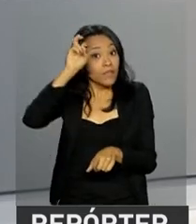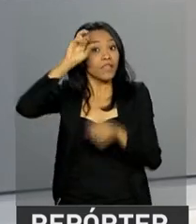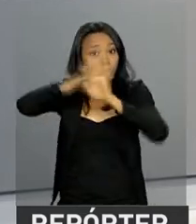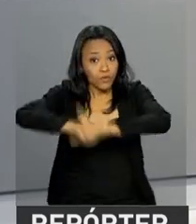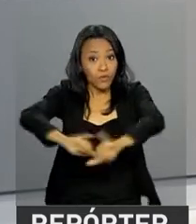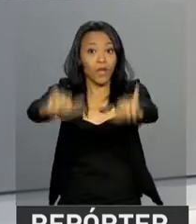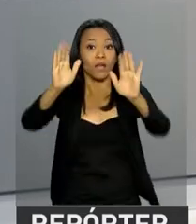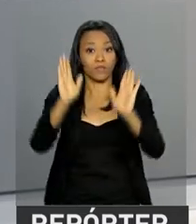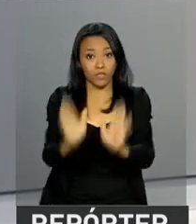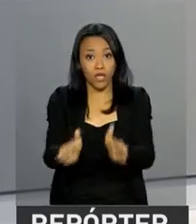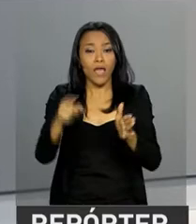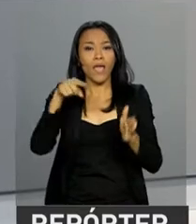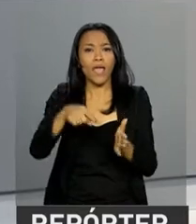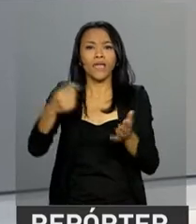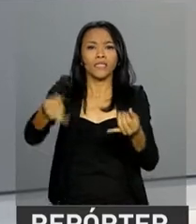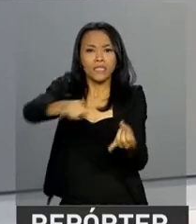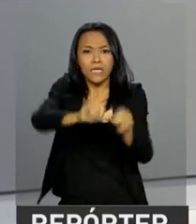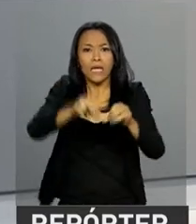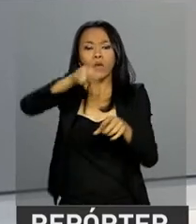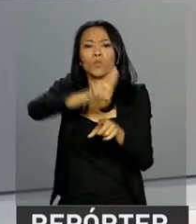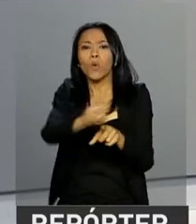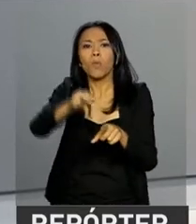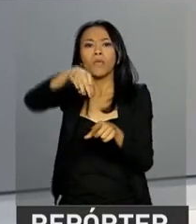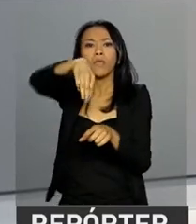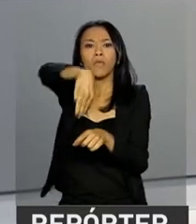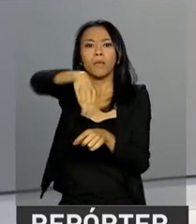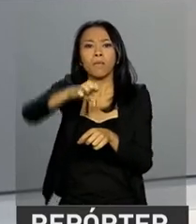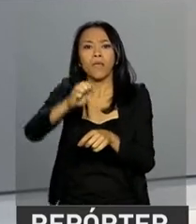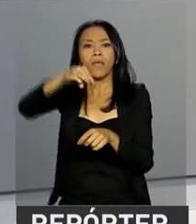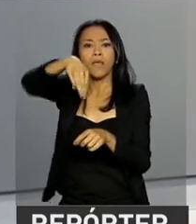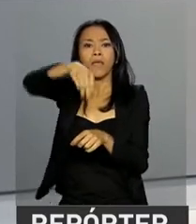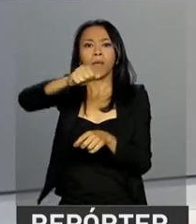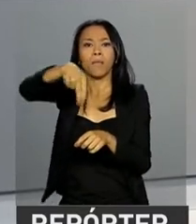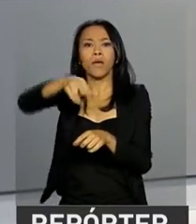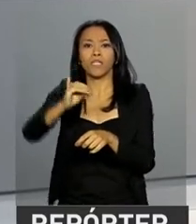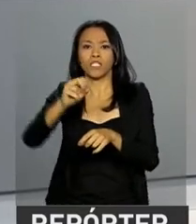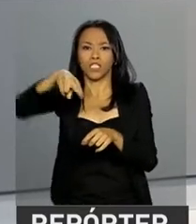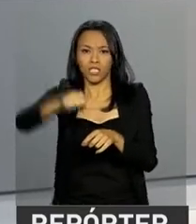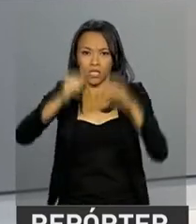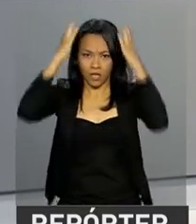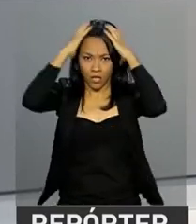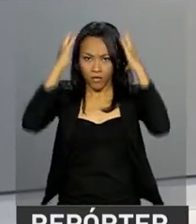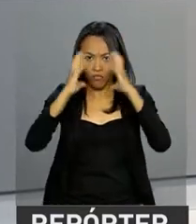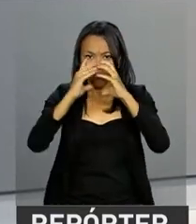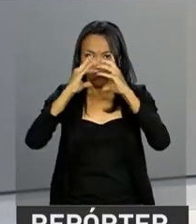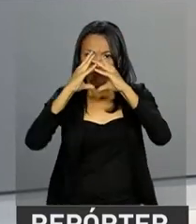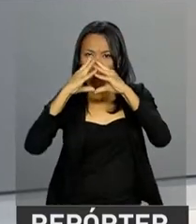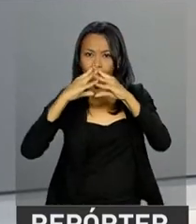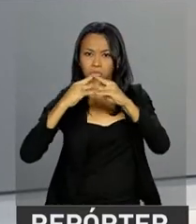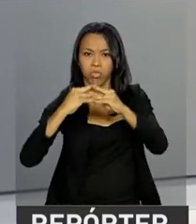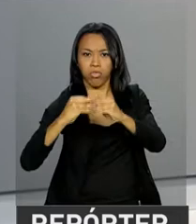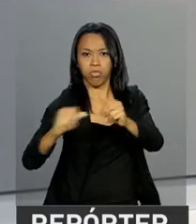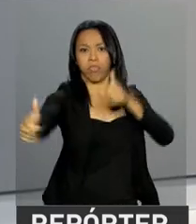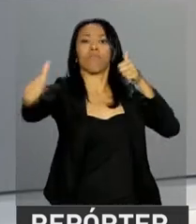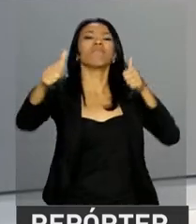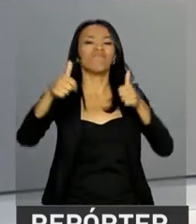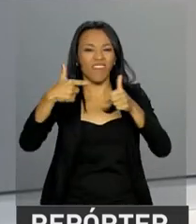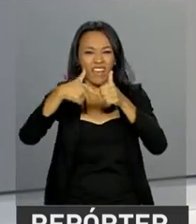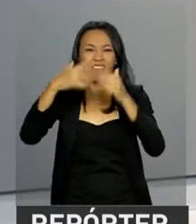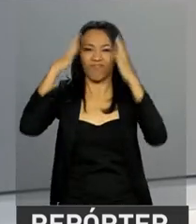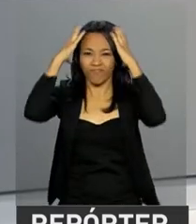oficial a substância memantina age no cérebro impedindo a morte dos neurônios o alzheimer é uma doença neuro